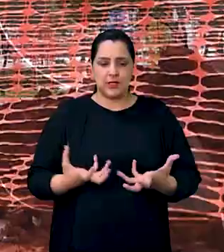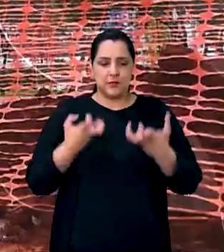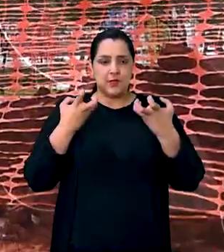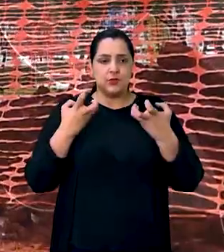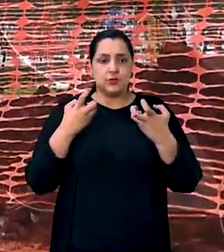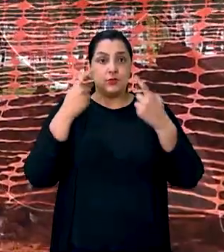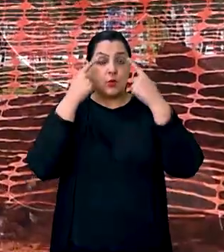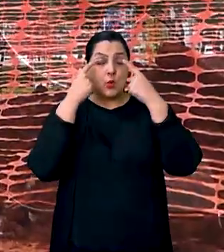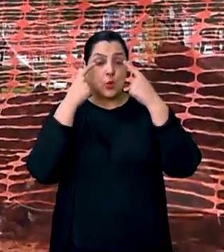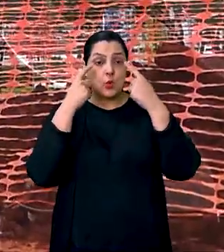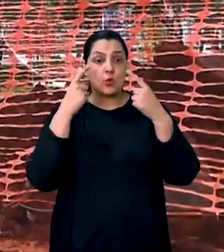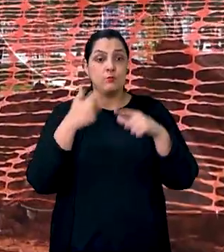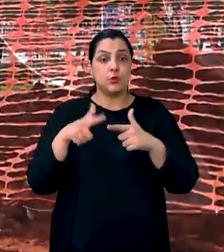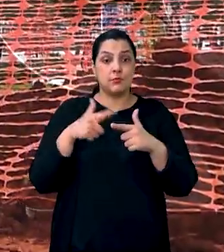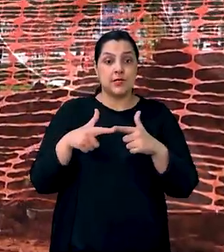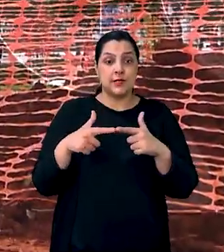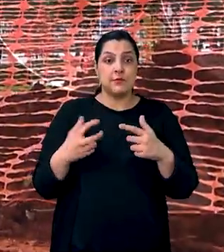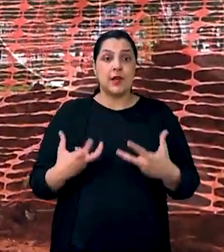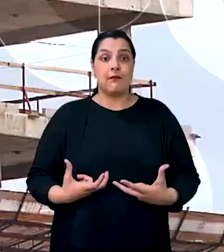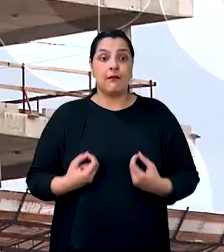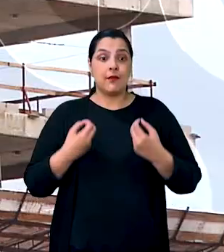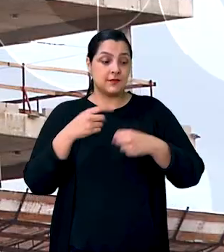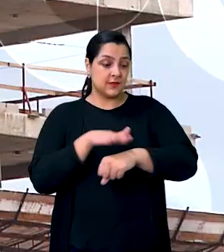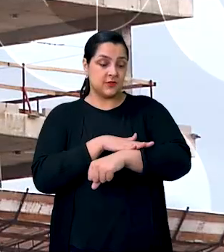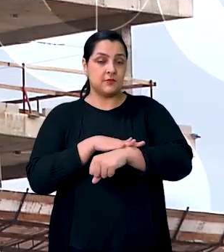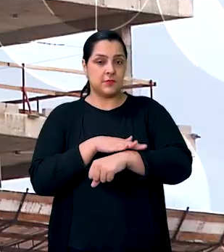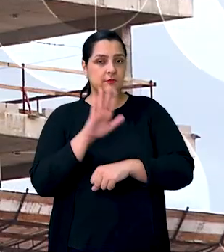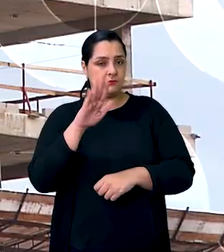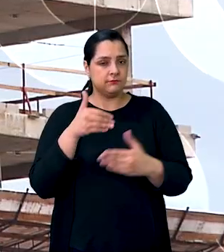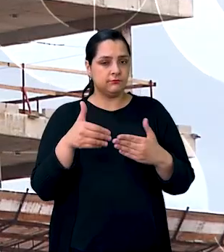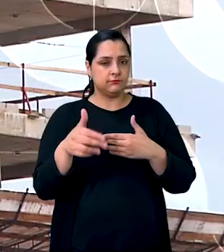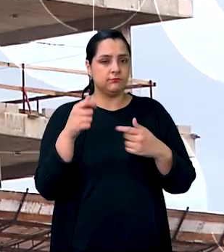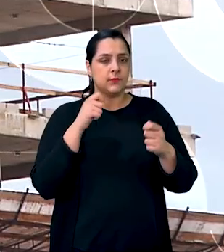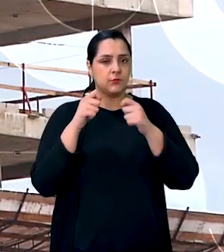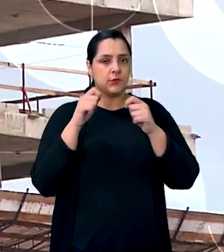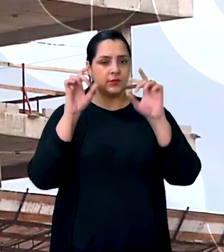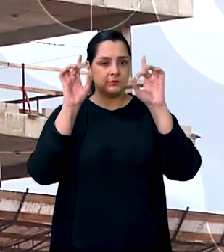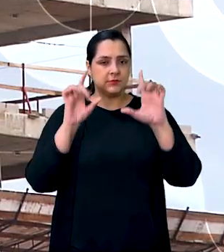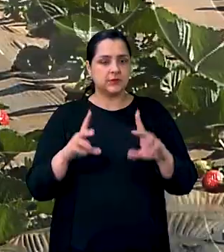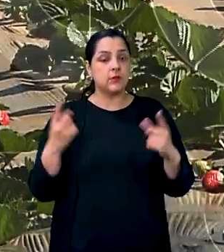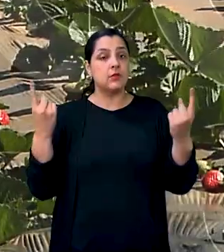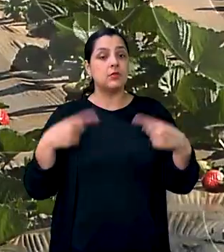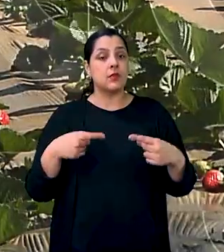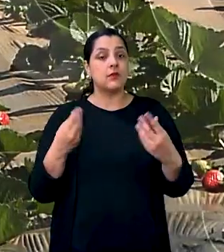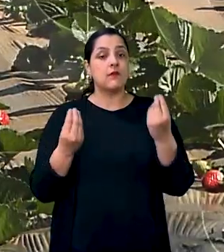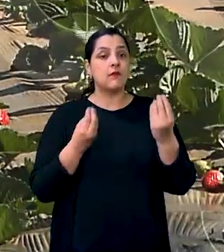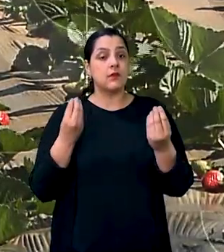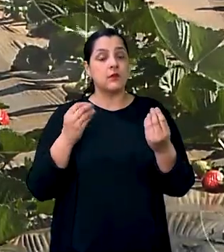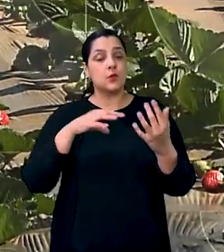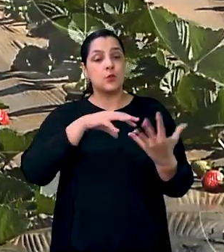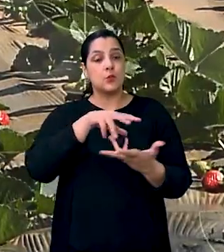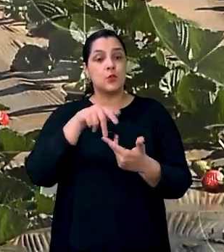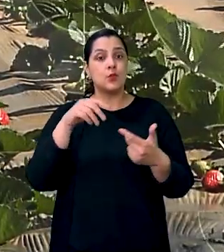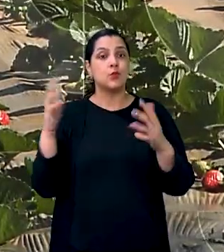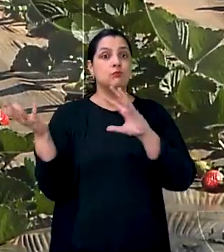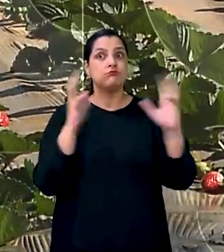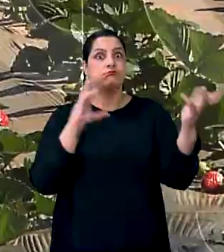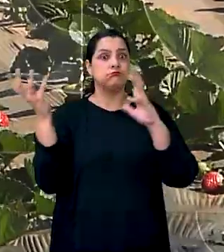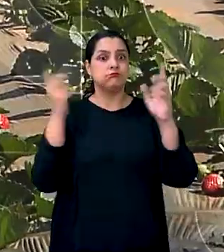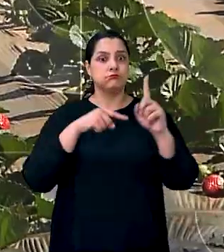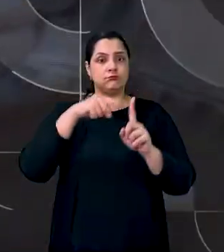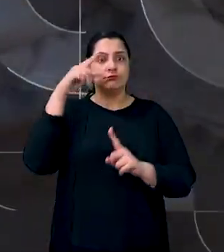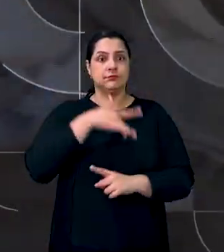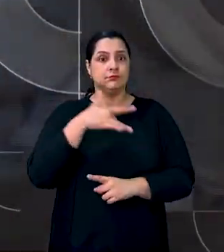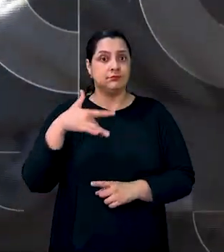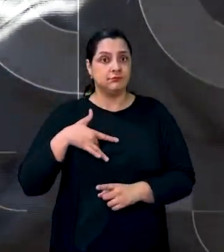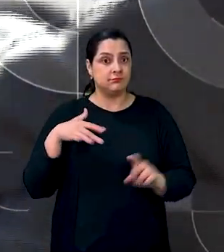queimadura, problemas oculares e até câncer de pele. Já já uma reportagem especial mostra os desafios impostos pelas mudanças